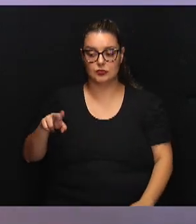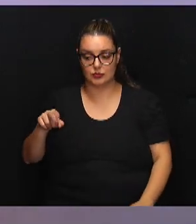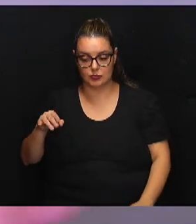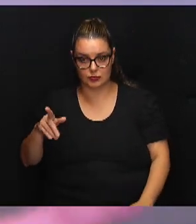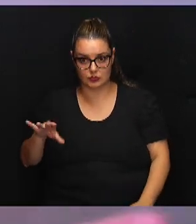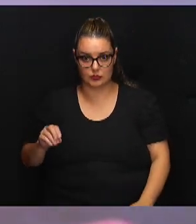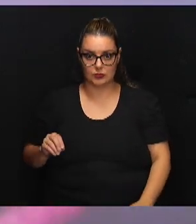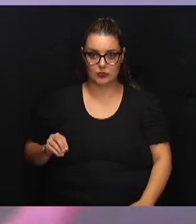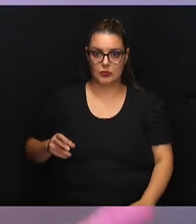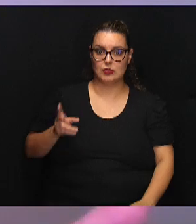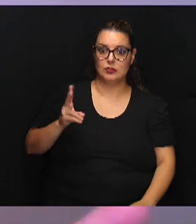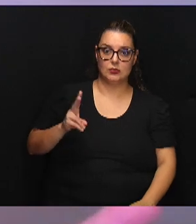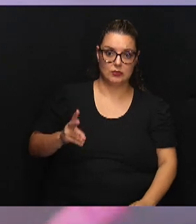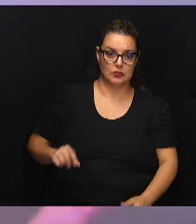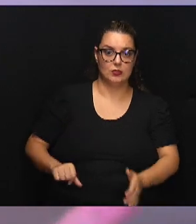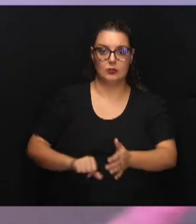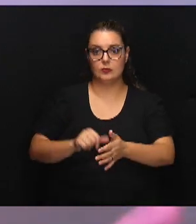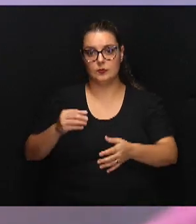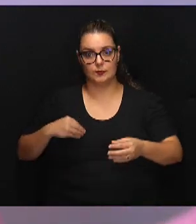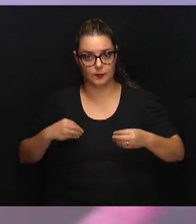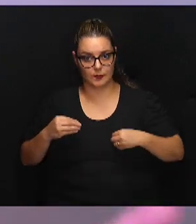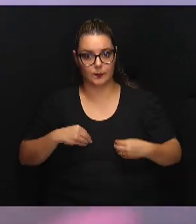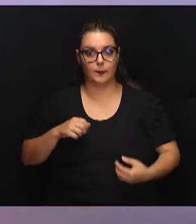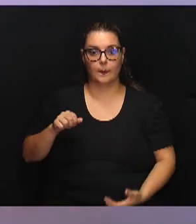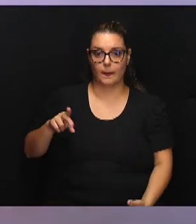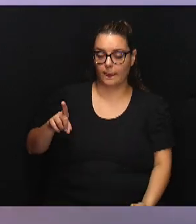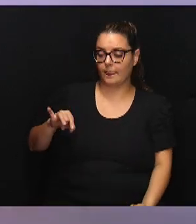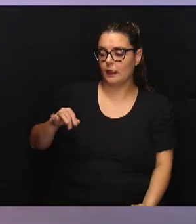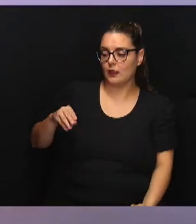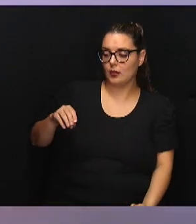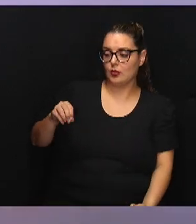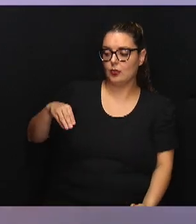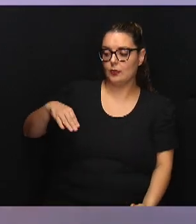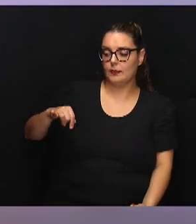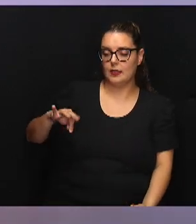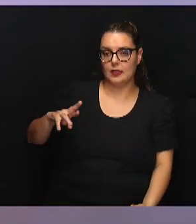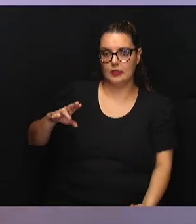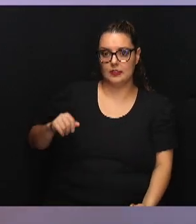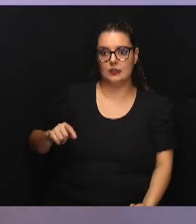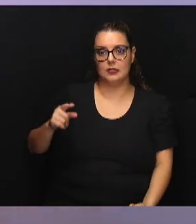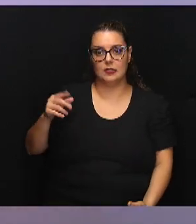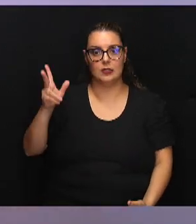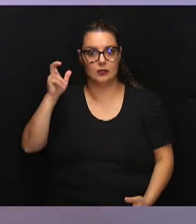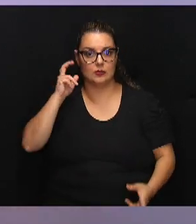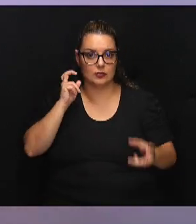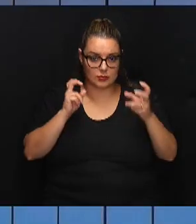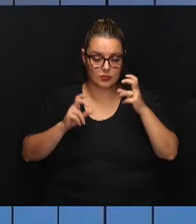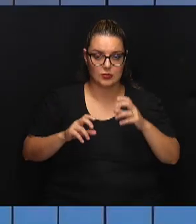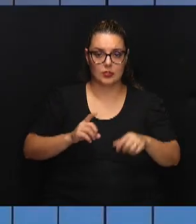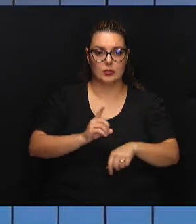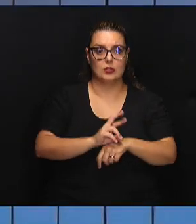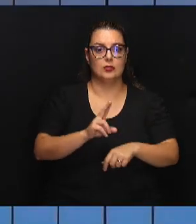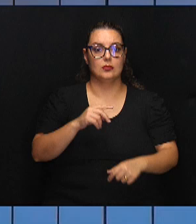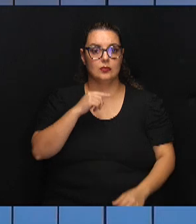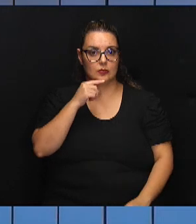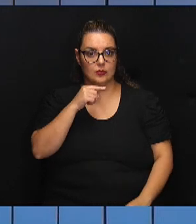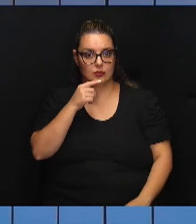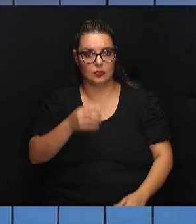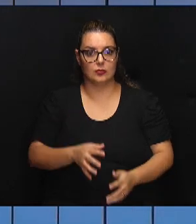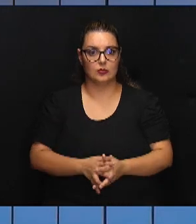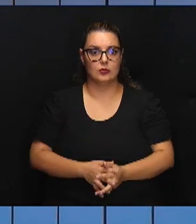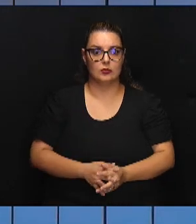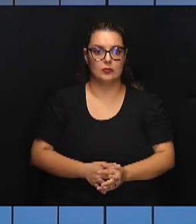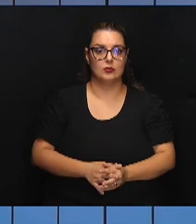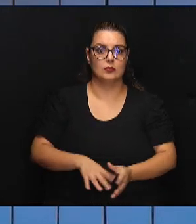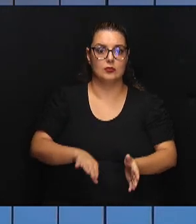e sempre o primeiro exame vai ser a audiometria, né, que é o exame de audição. Doutora, uma dúvida que chegou aqui